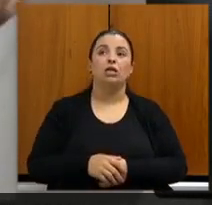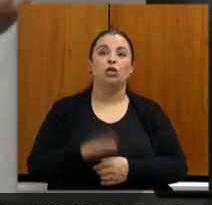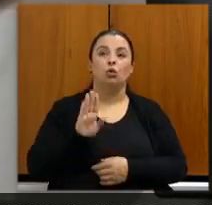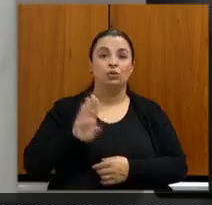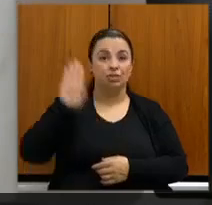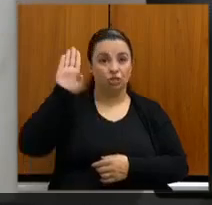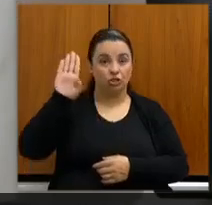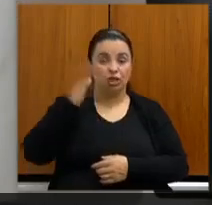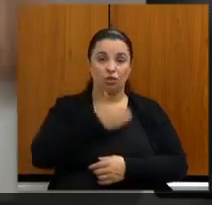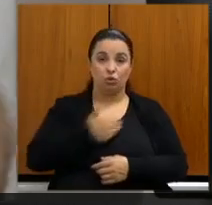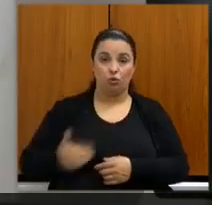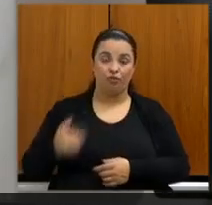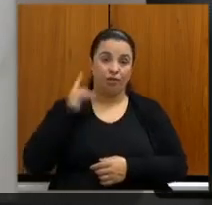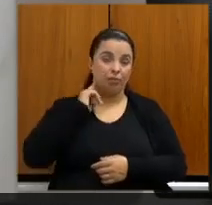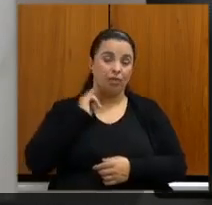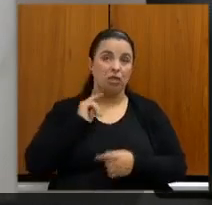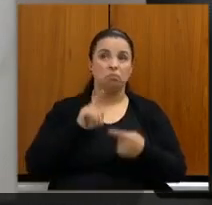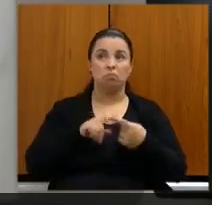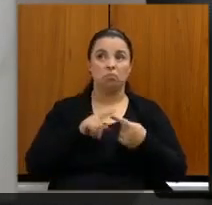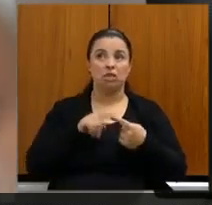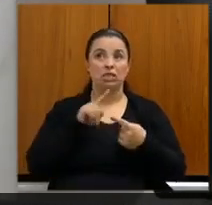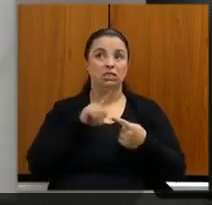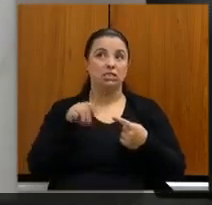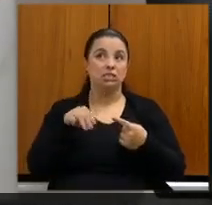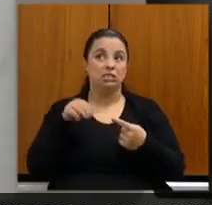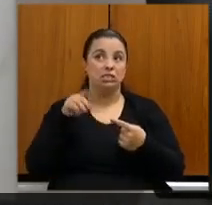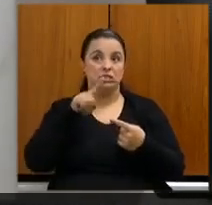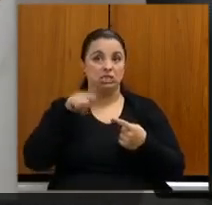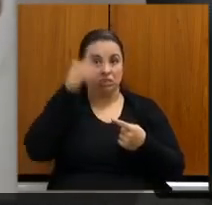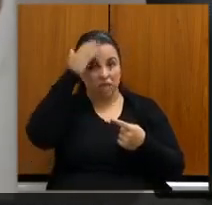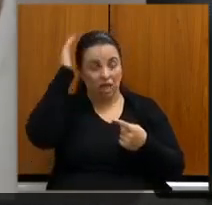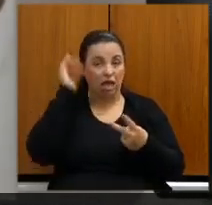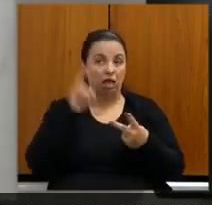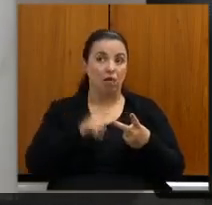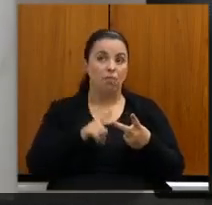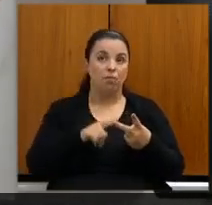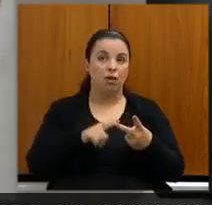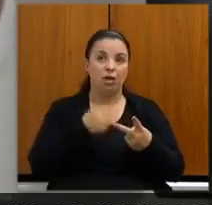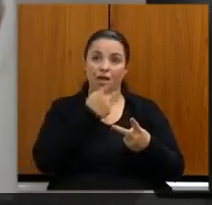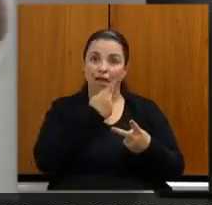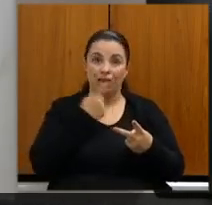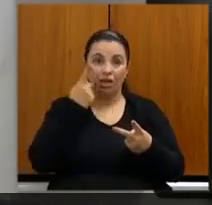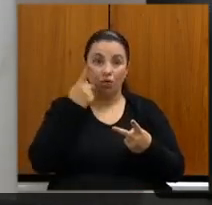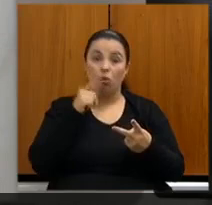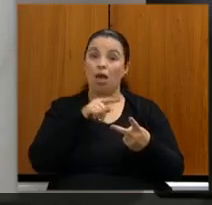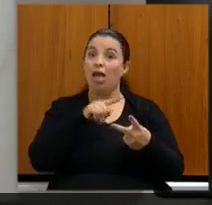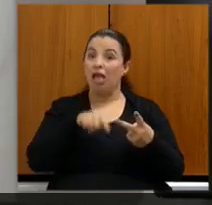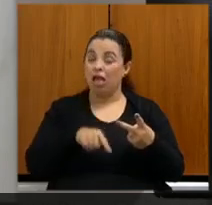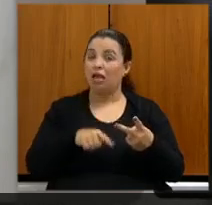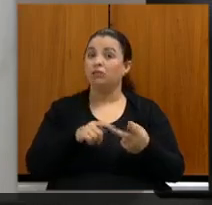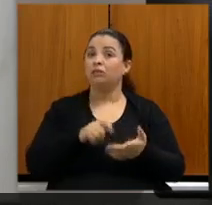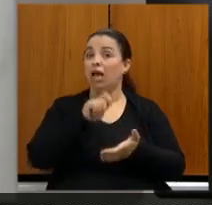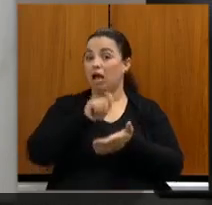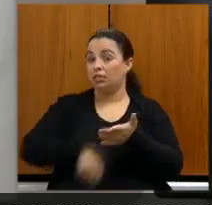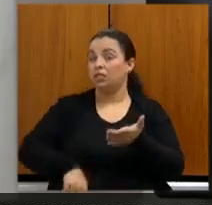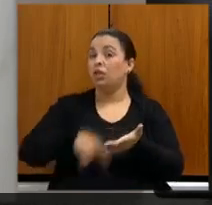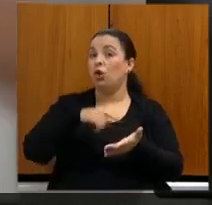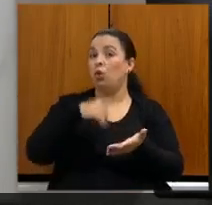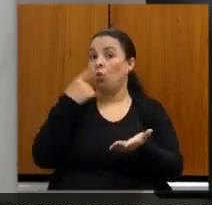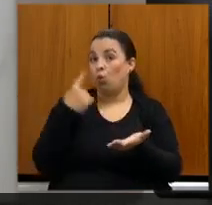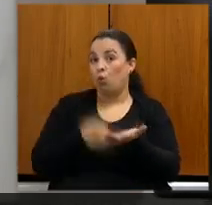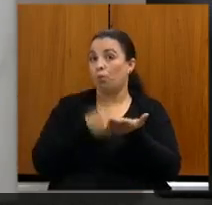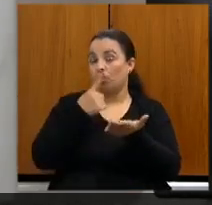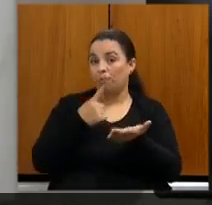Kalil e não sei mais quente vai aparecer outros que assinem compromisso e registra em cartório